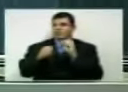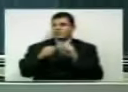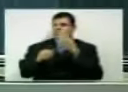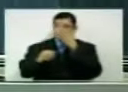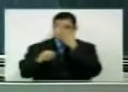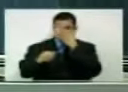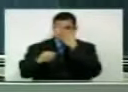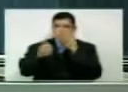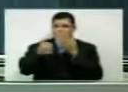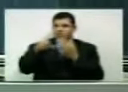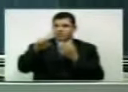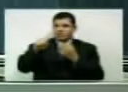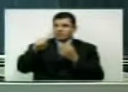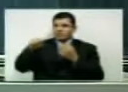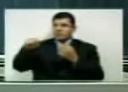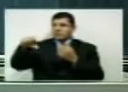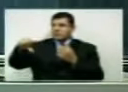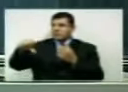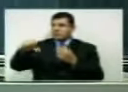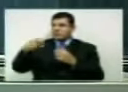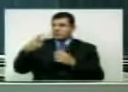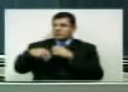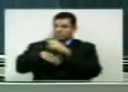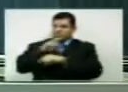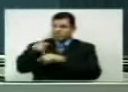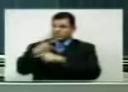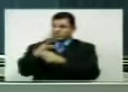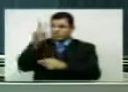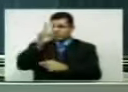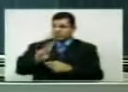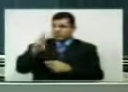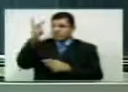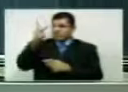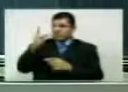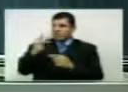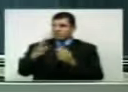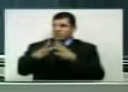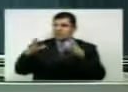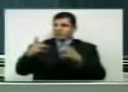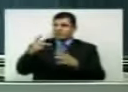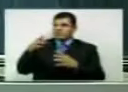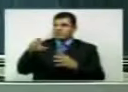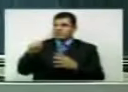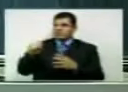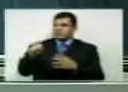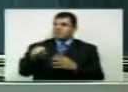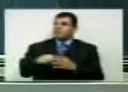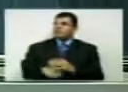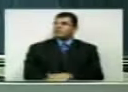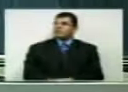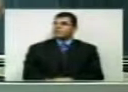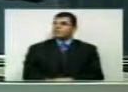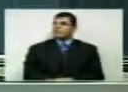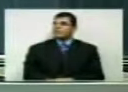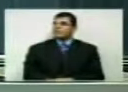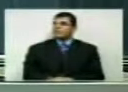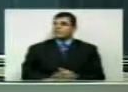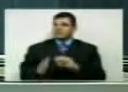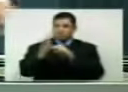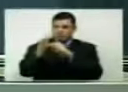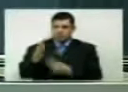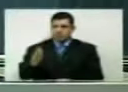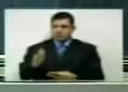Em 1889, 2 anos depois de uma vitória cachapante do Partido do Império, o Império